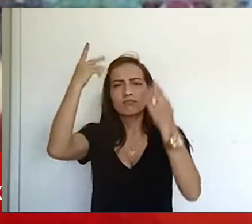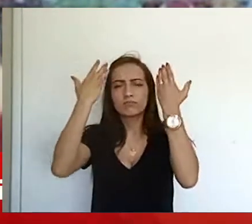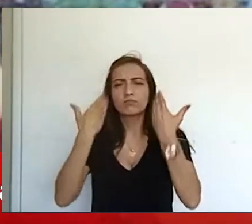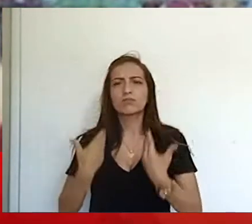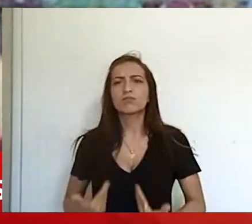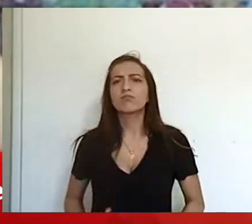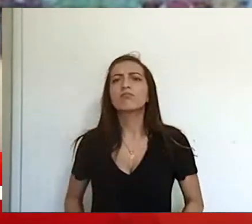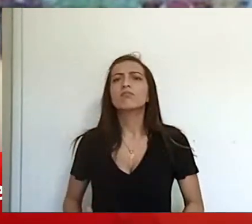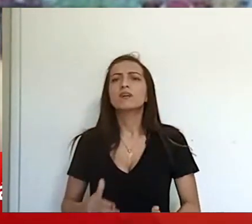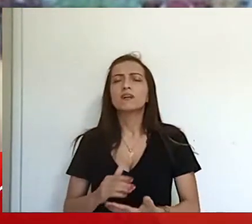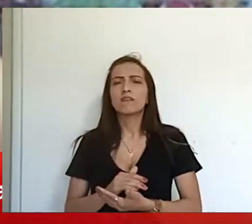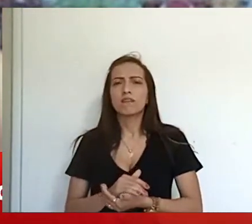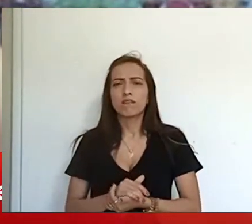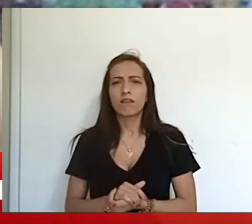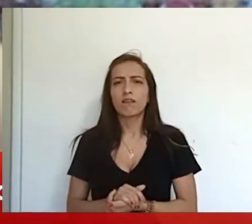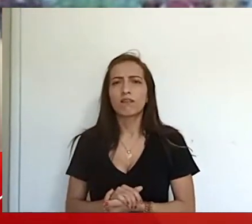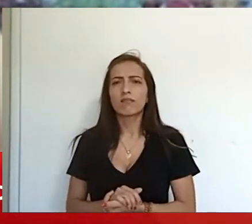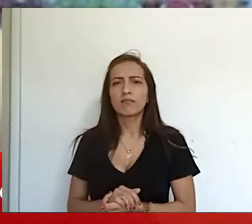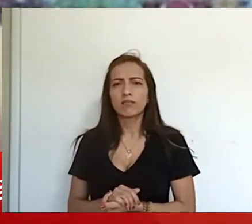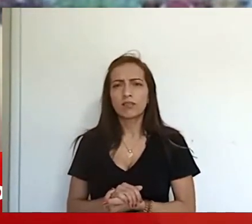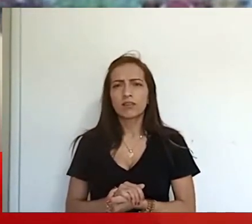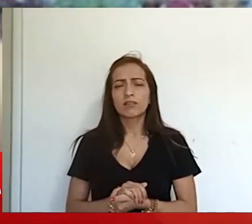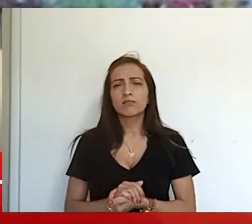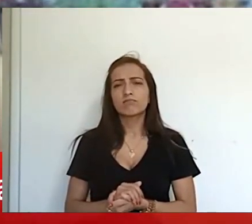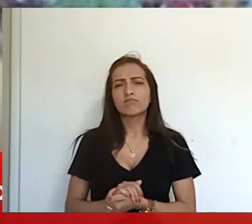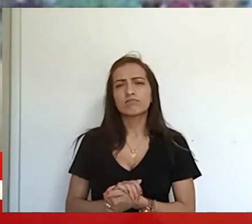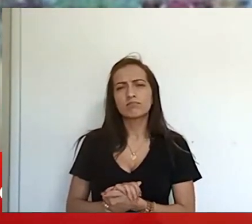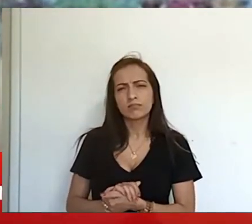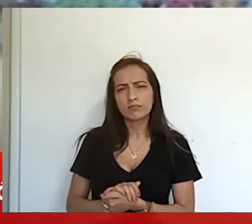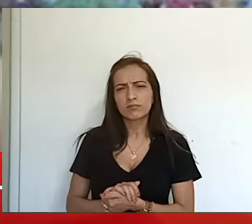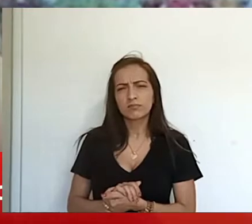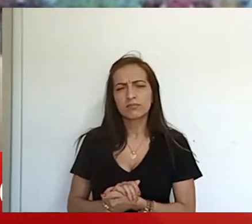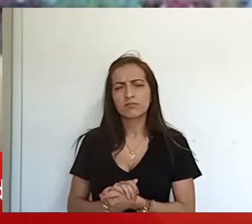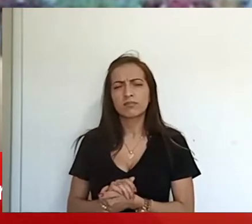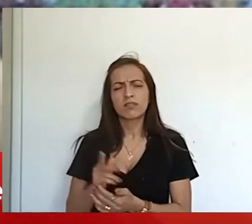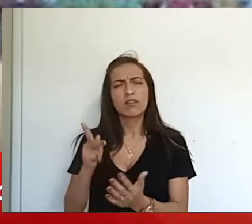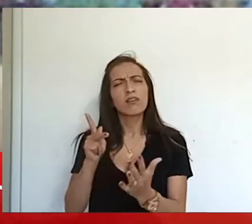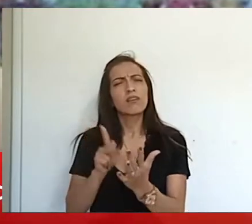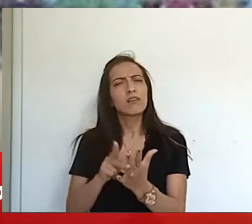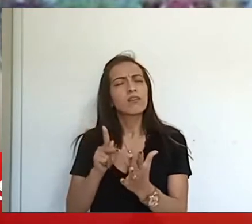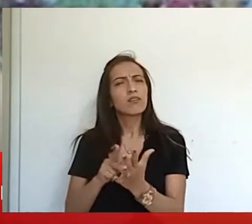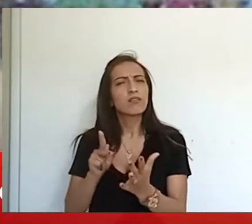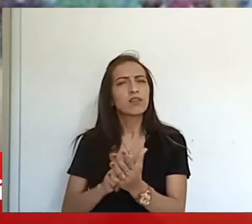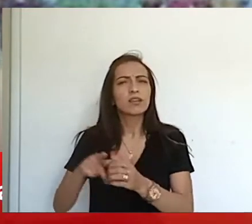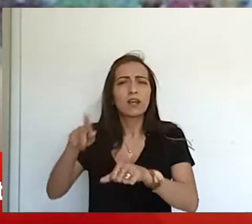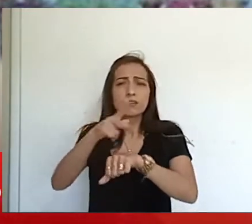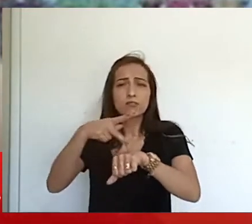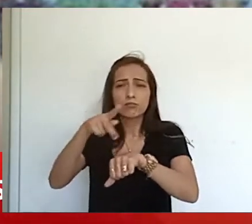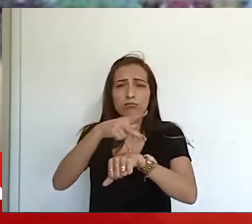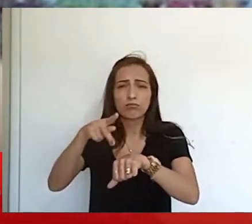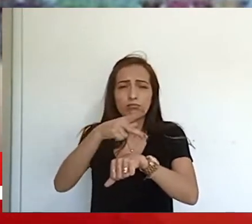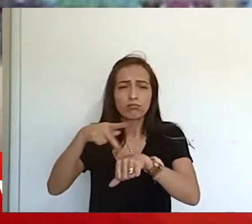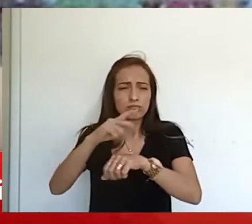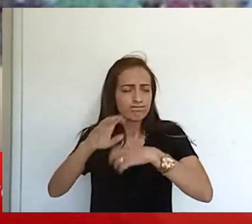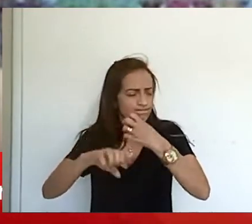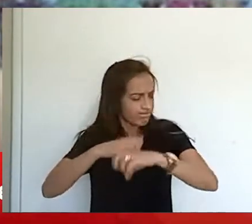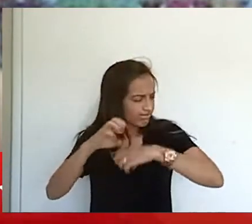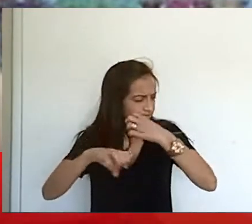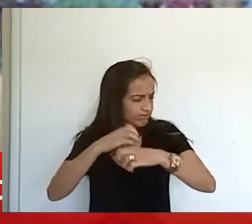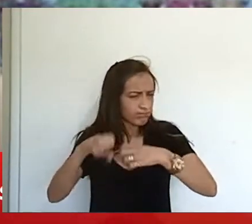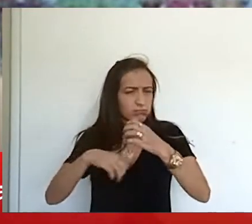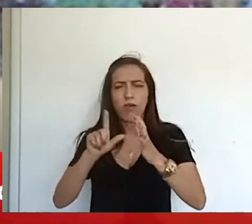camarilha toda, pratica uma verdadeira pilhagem no nosso país, que é mais do que roupa, é mais do que